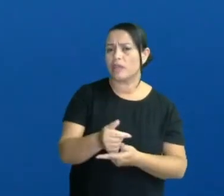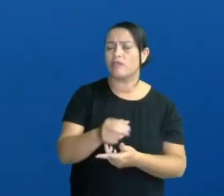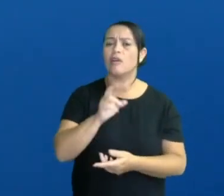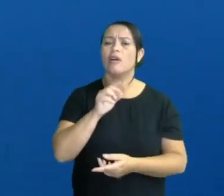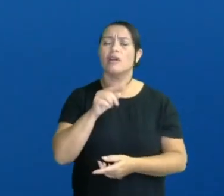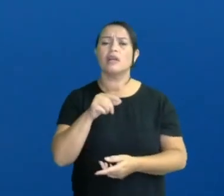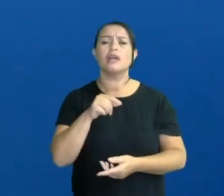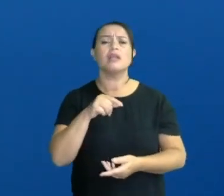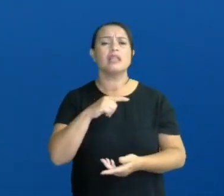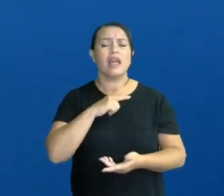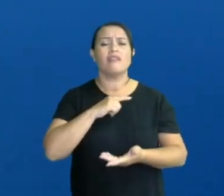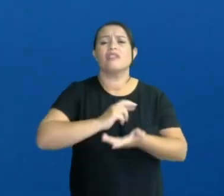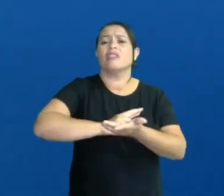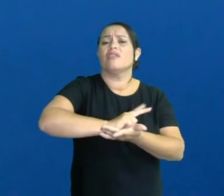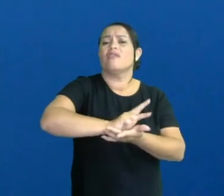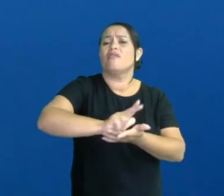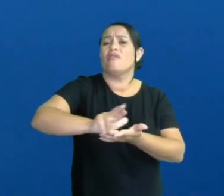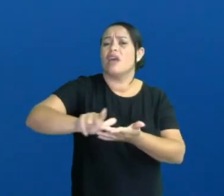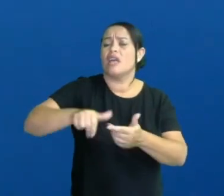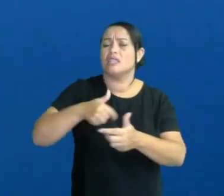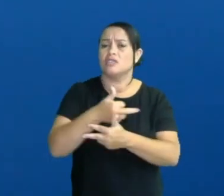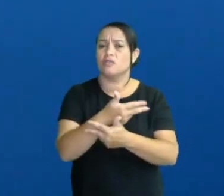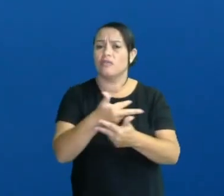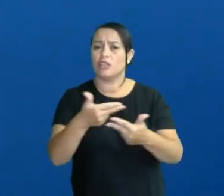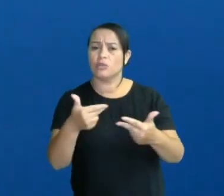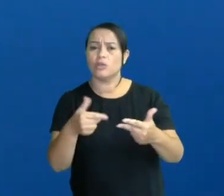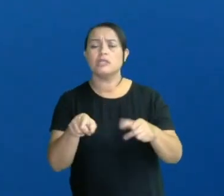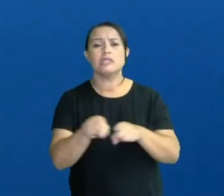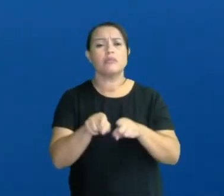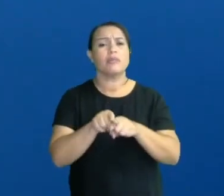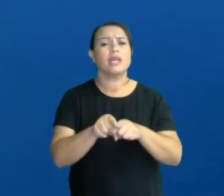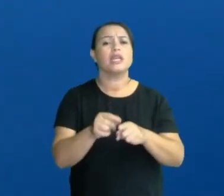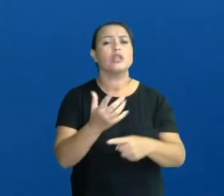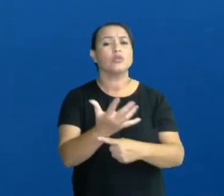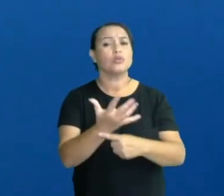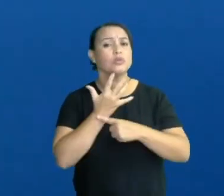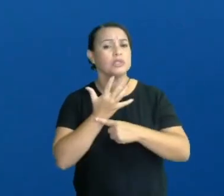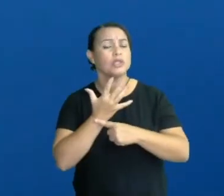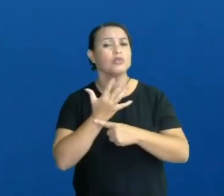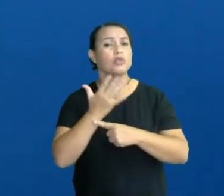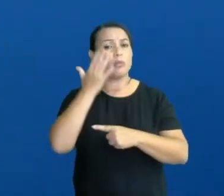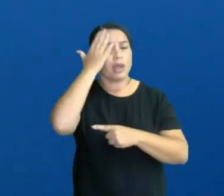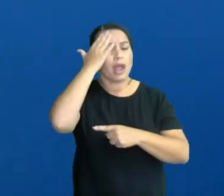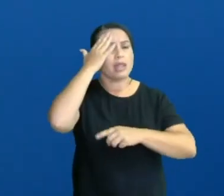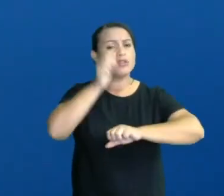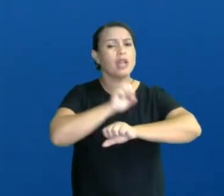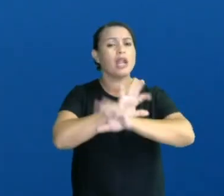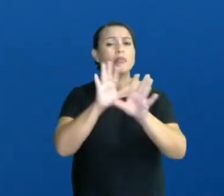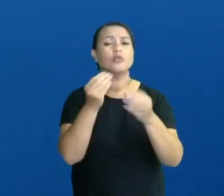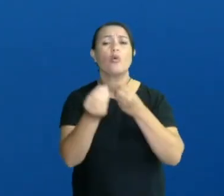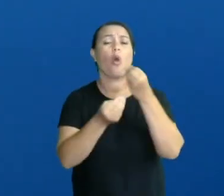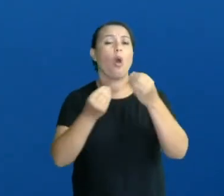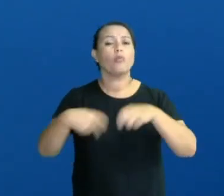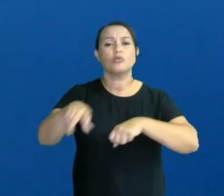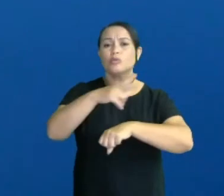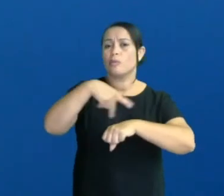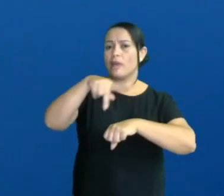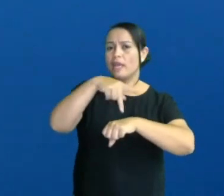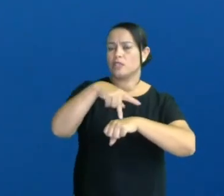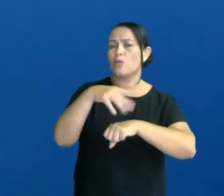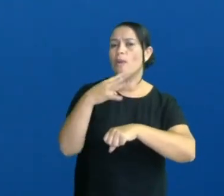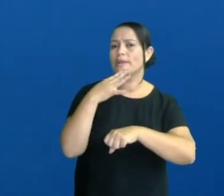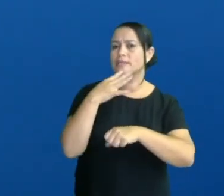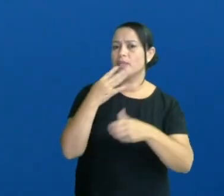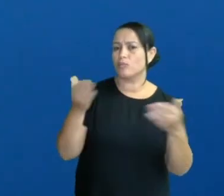de vários fatores e que ela contribui para entendermos como os países, como nós